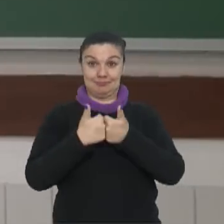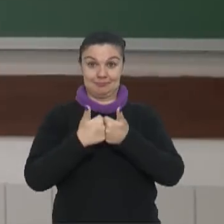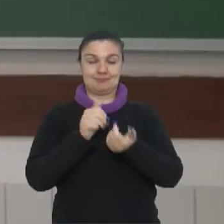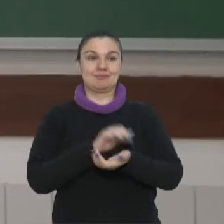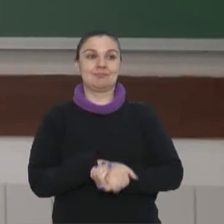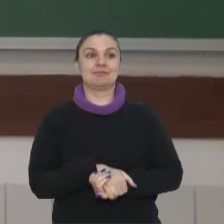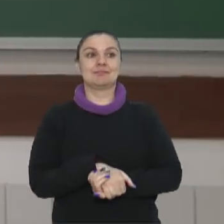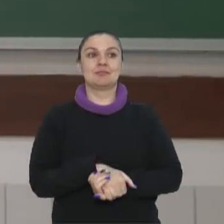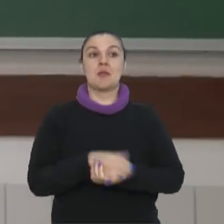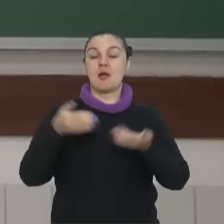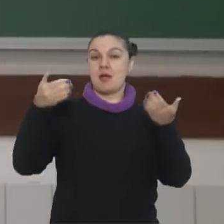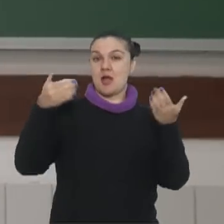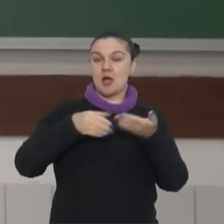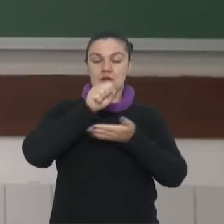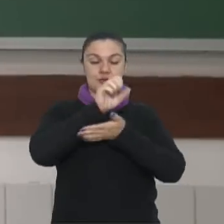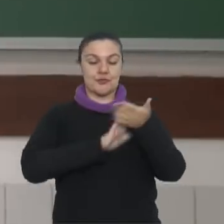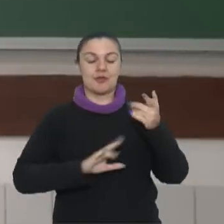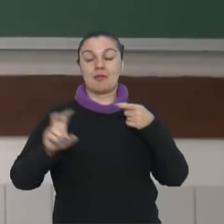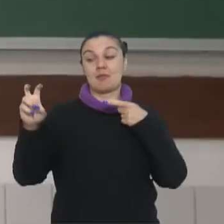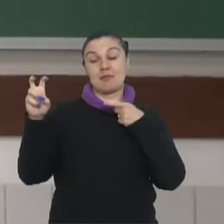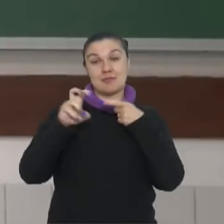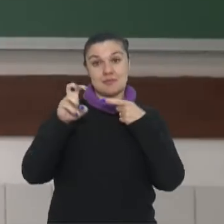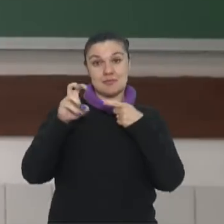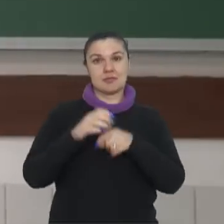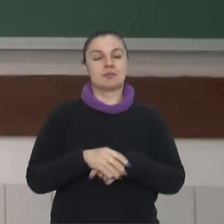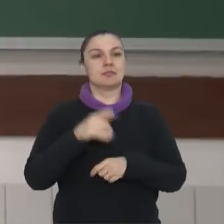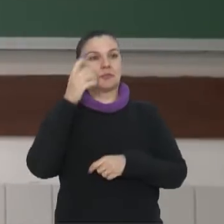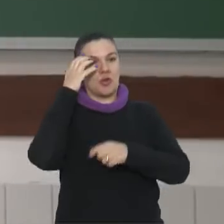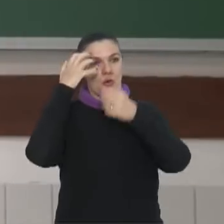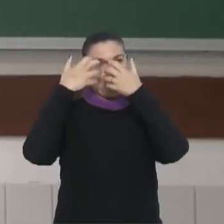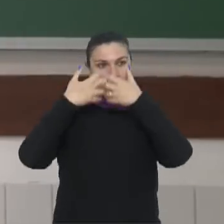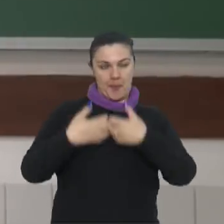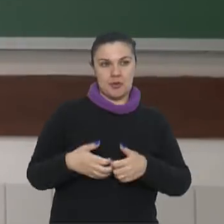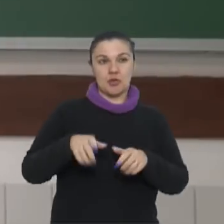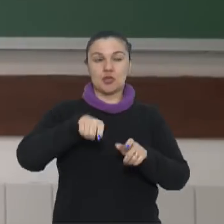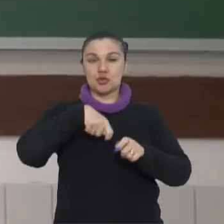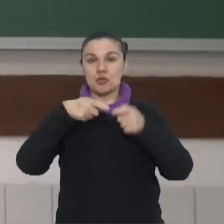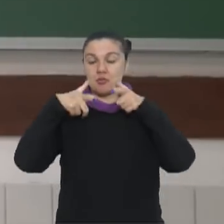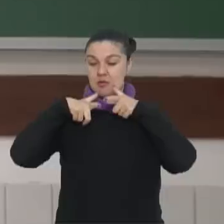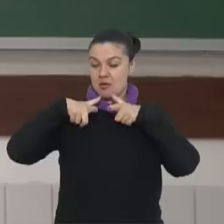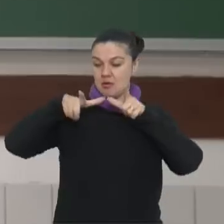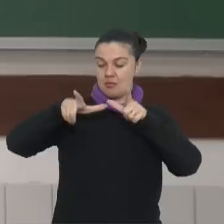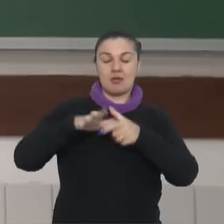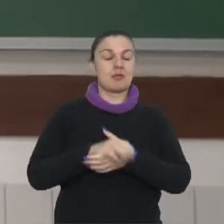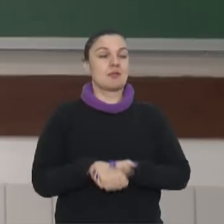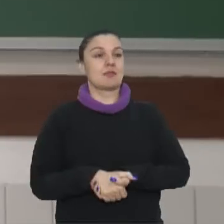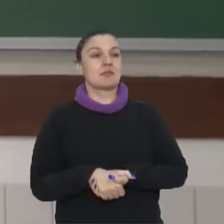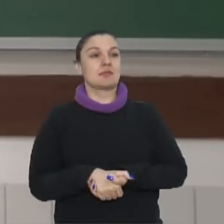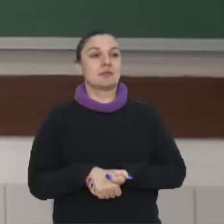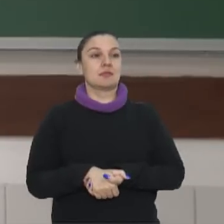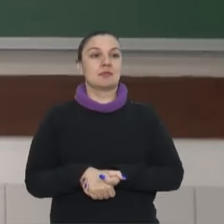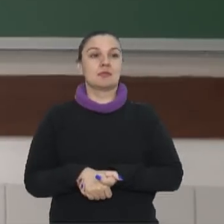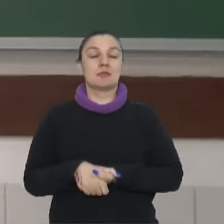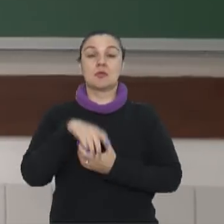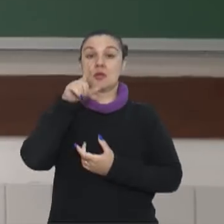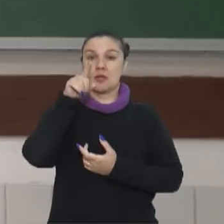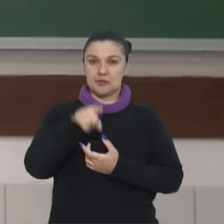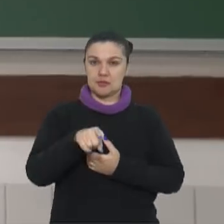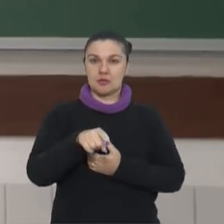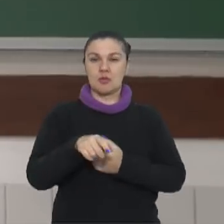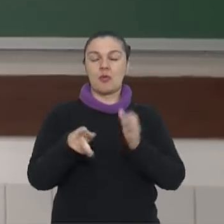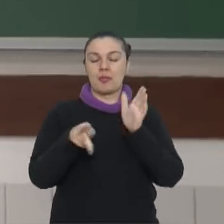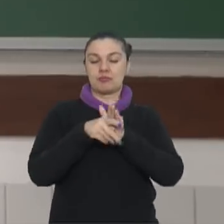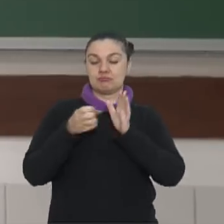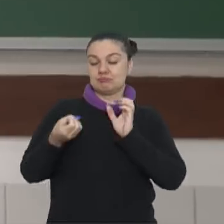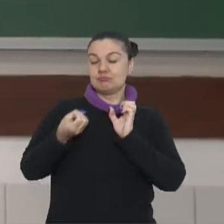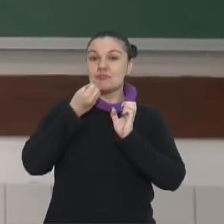Bom, exercício 5, ainda pensando um pouquinho sobre a linguagem. E, no caso, a pessoa do